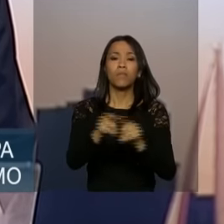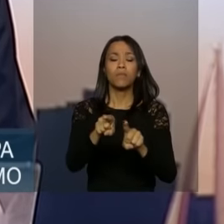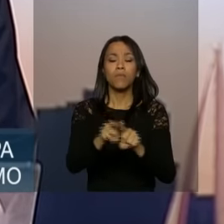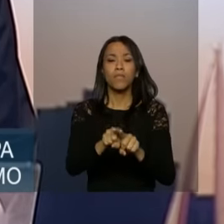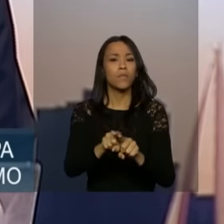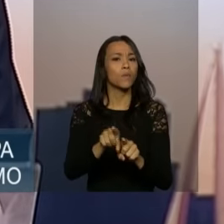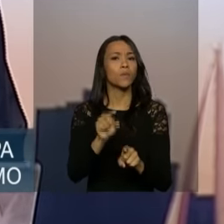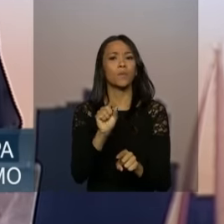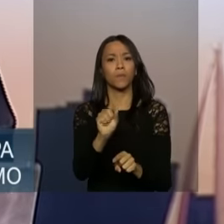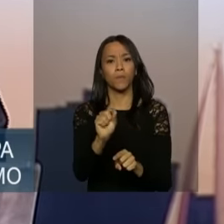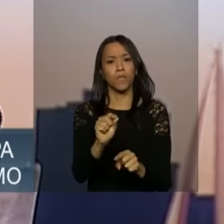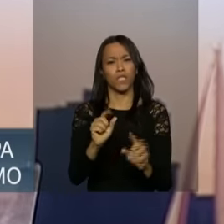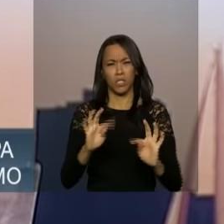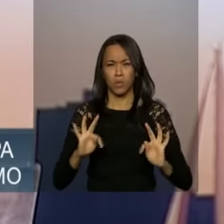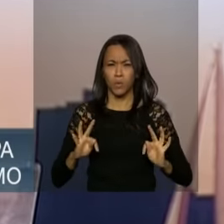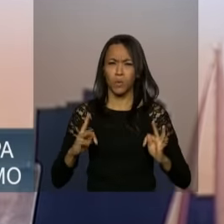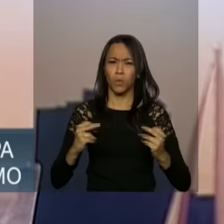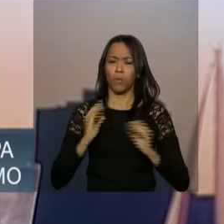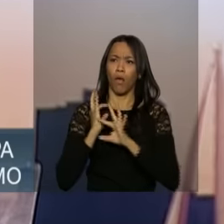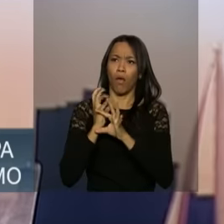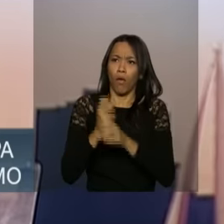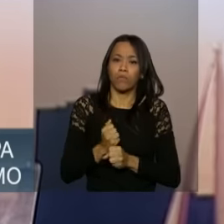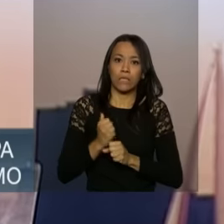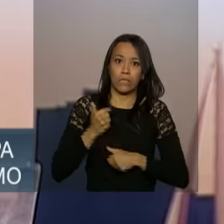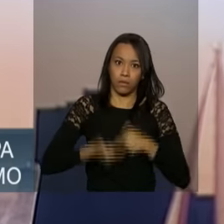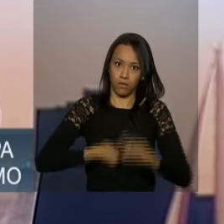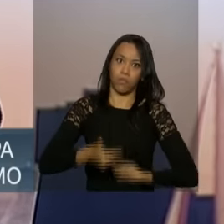todo o trabalho